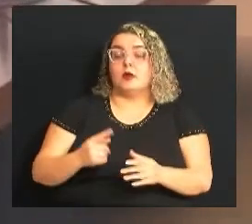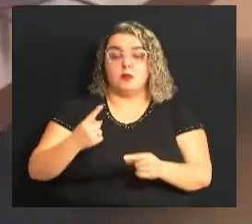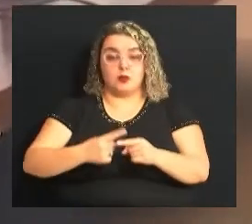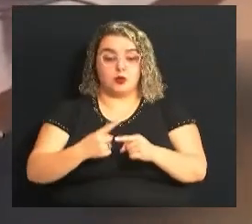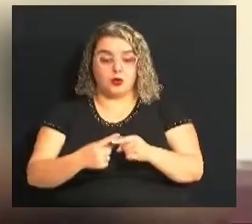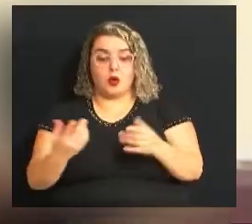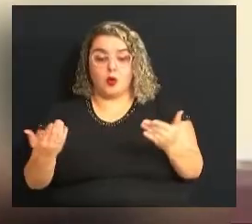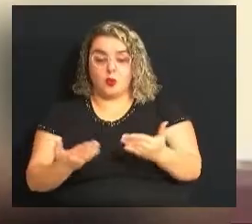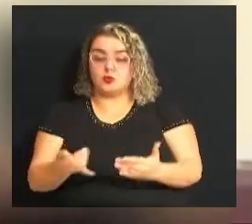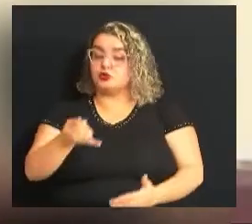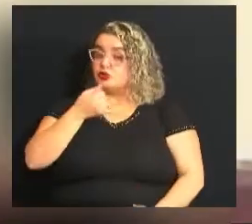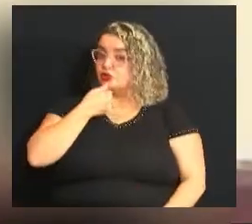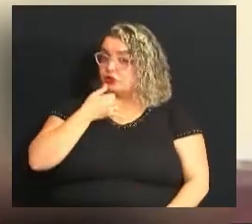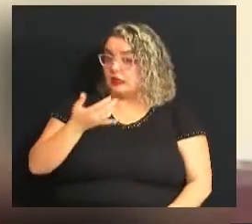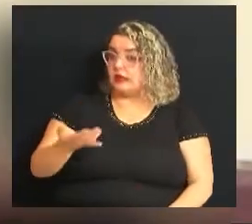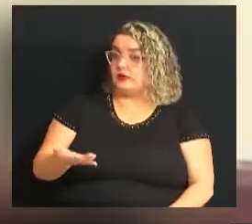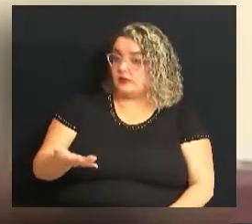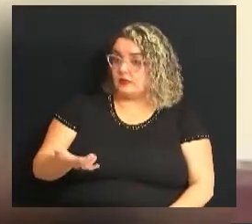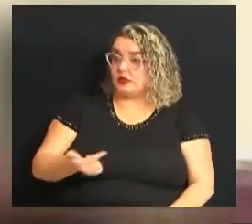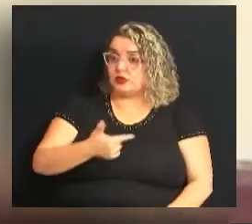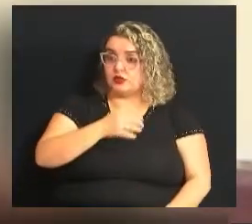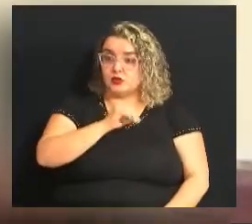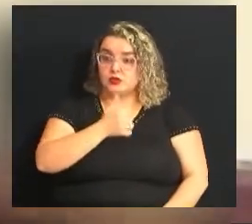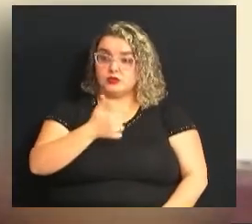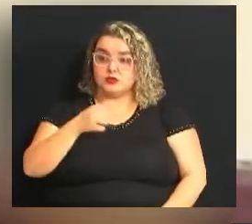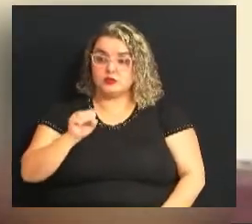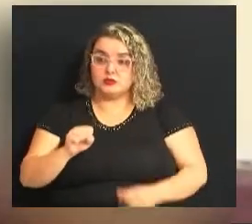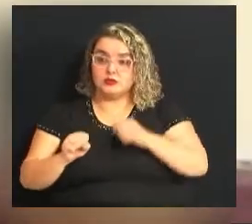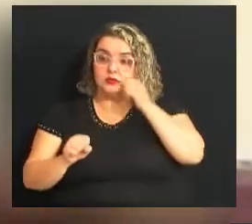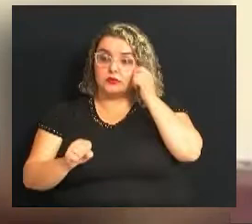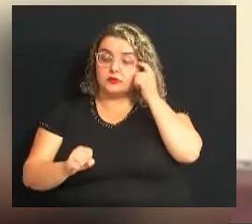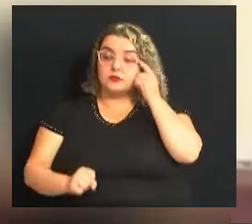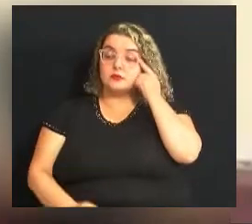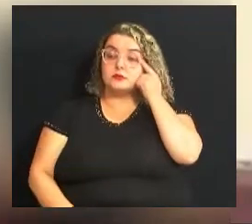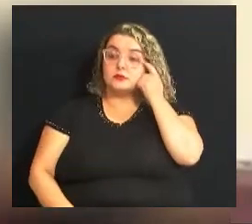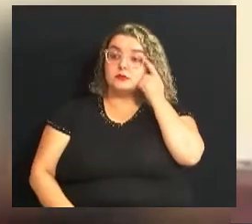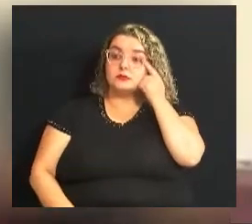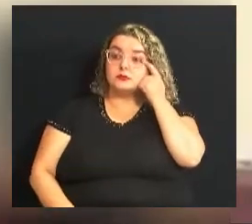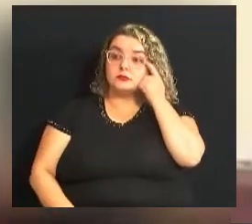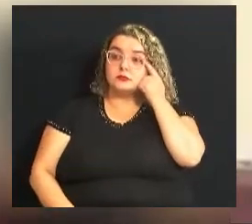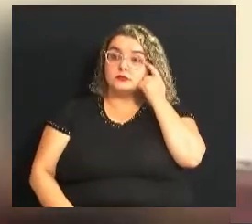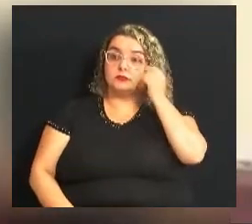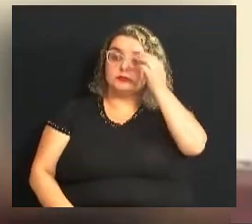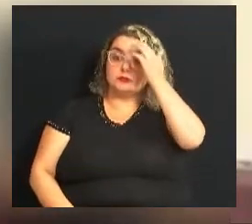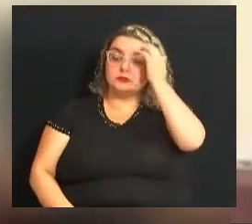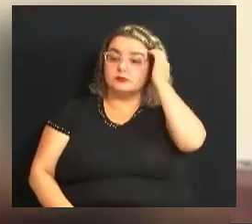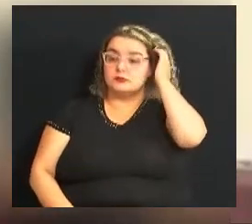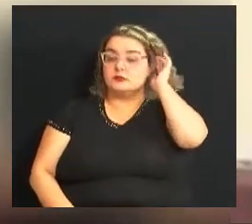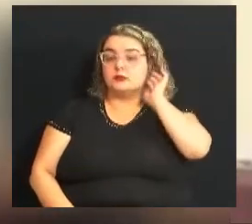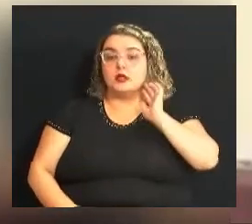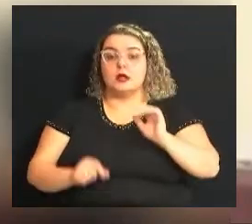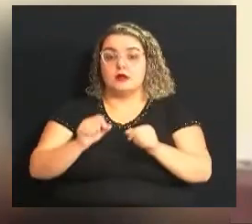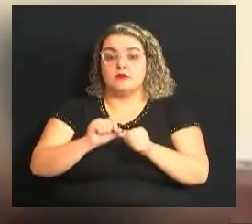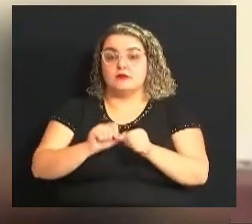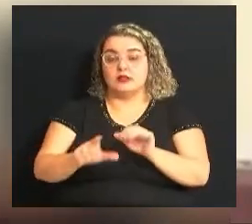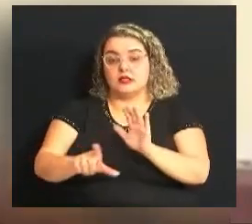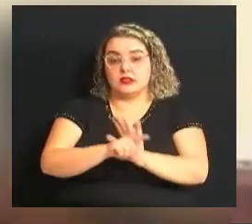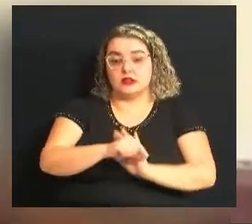segunda pauta do dia porque hoje infelizmente na 2018 quando foi e é